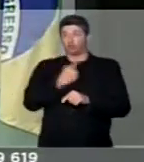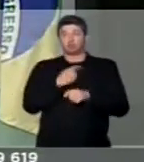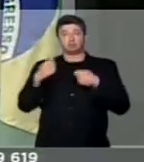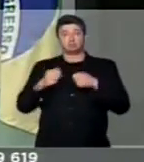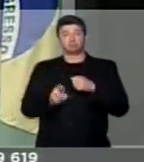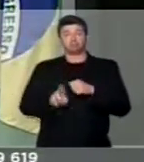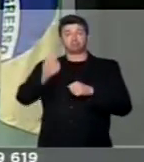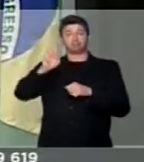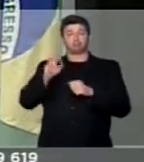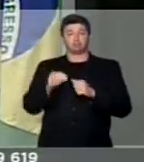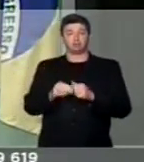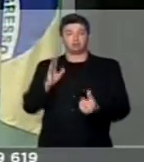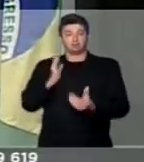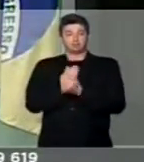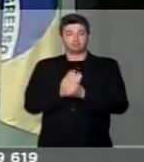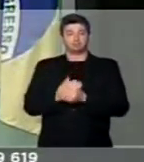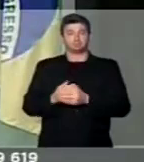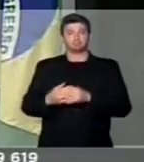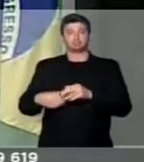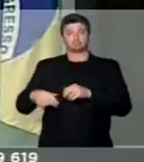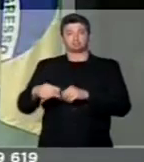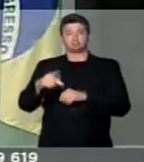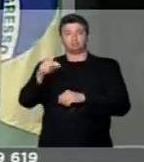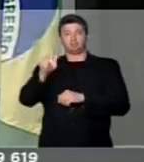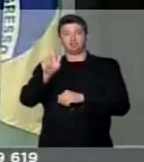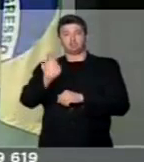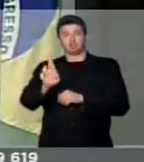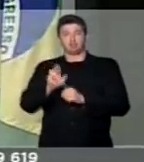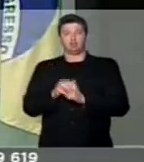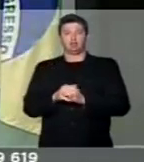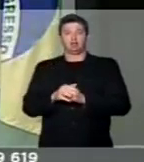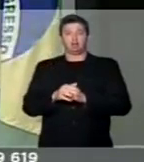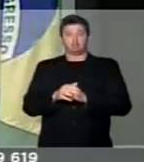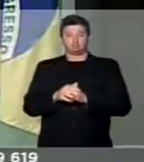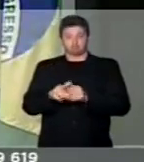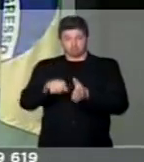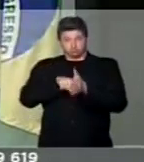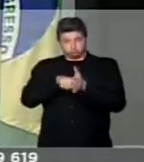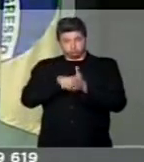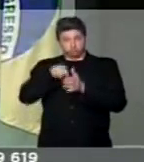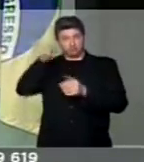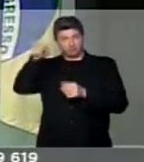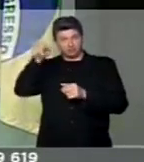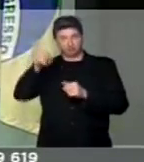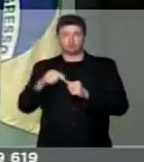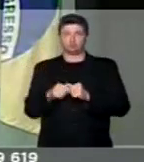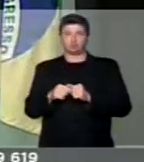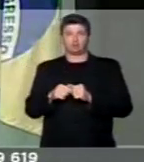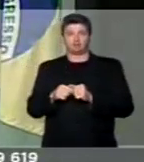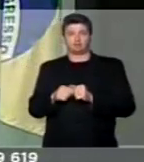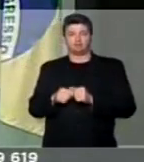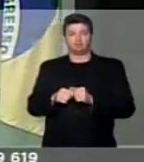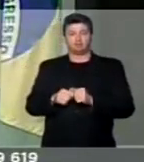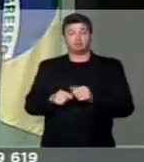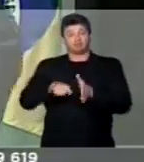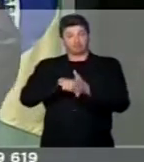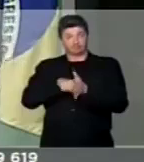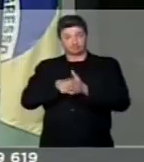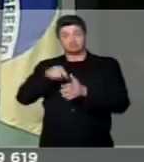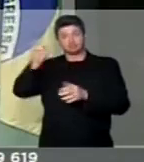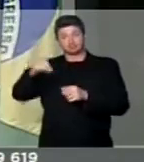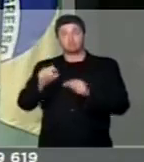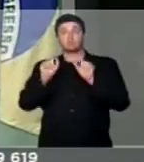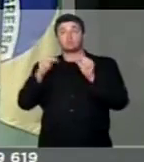com a representação na Procuradoria-Geral da República para que investigue os atos, para que investigue